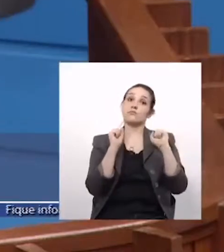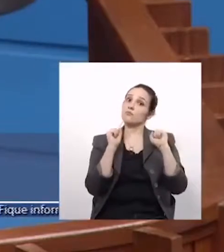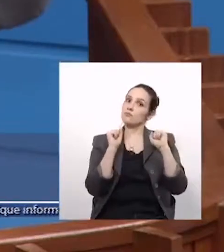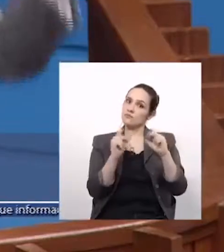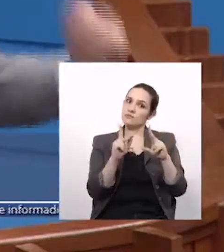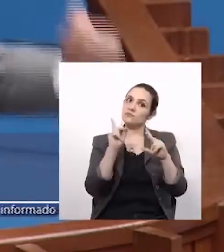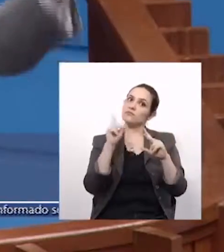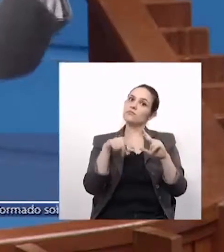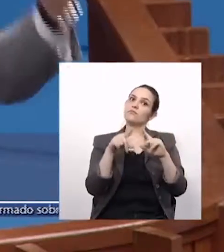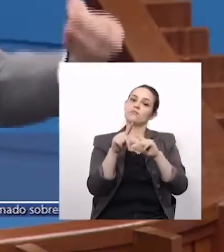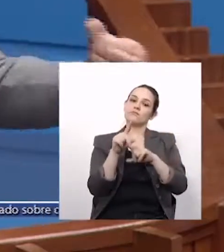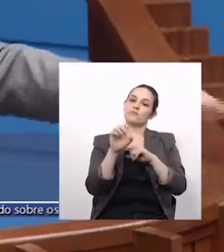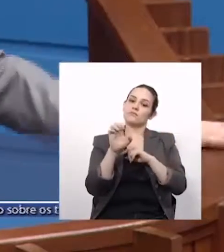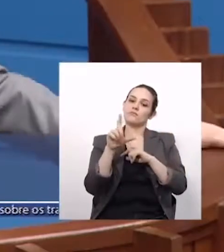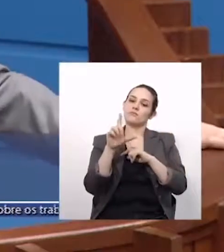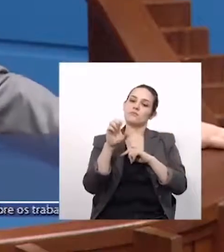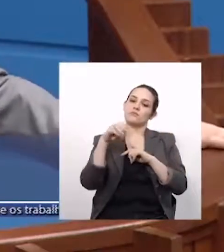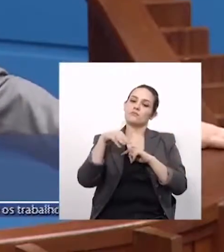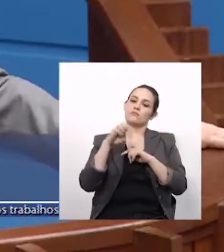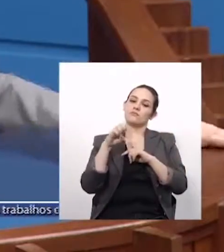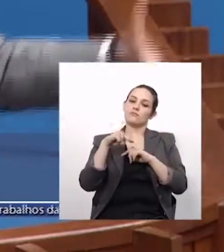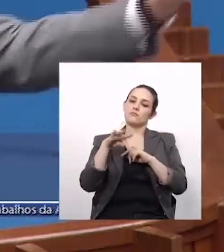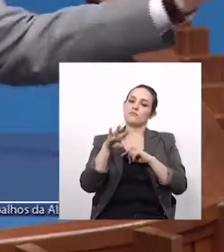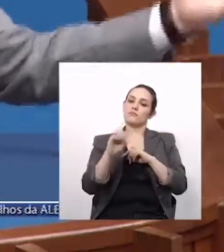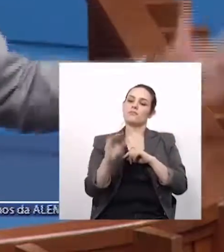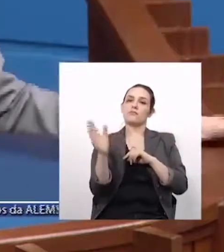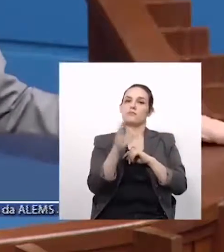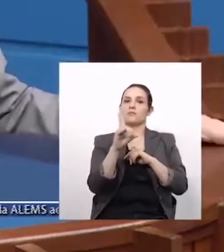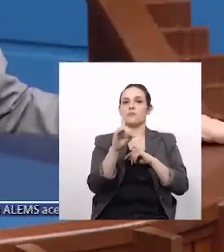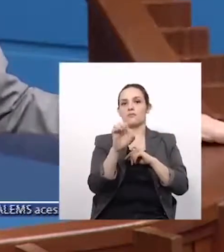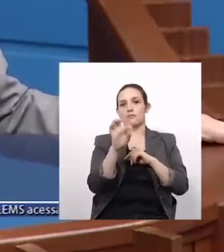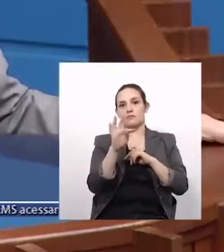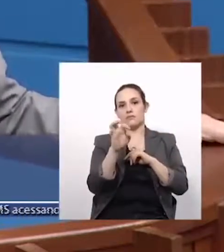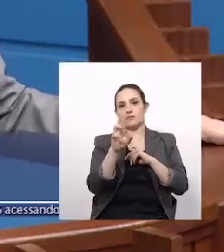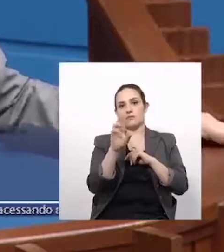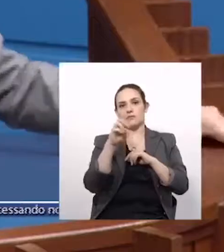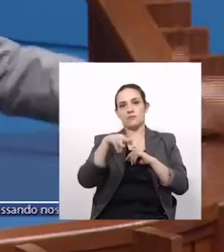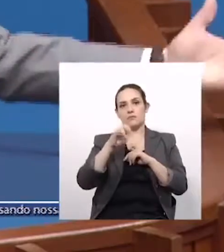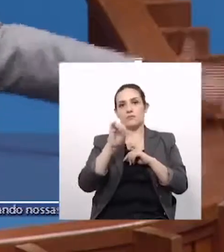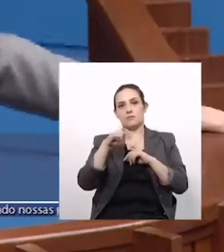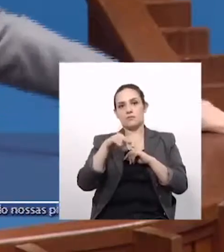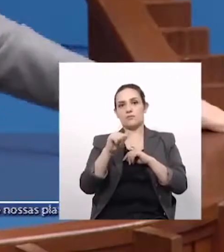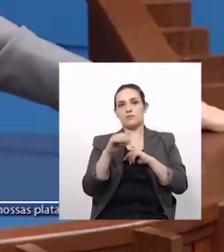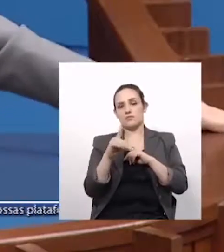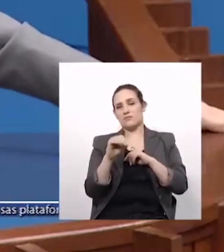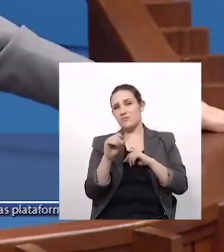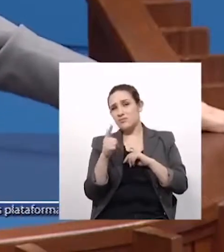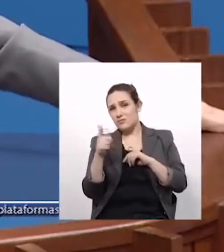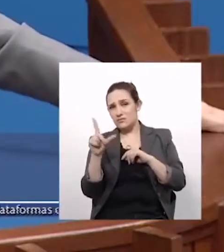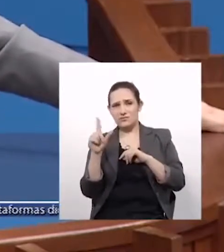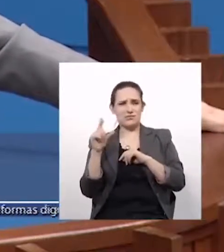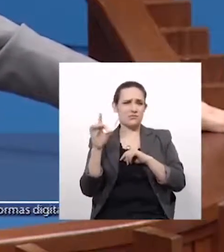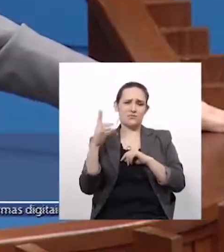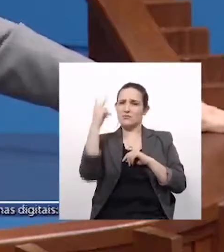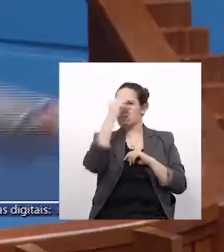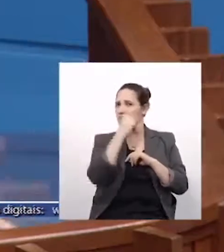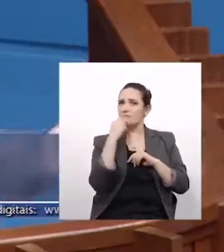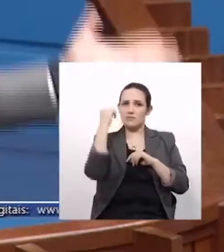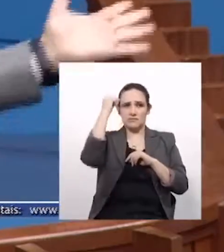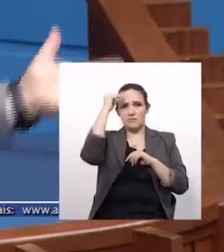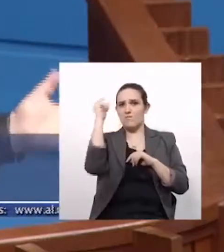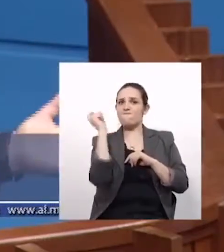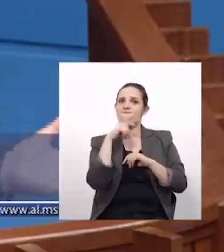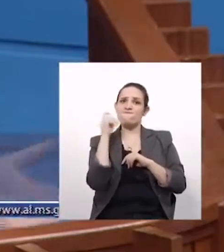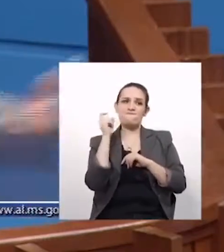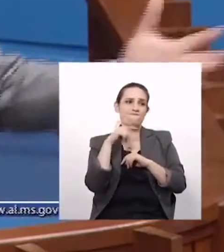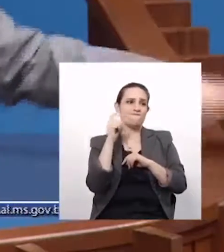o elemento determinado para a formação da CPI. O resto, meus amigos, é discurso para enganar o eleitor, para